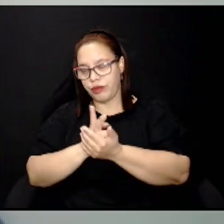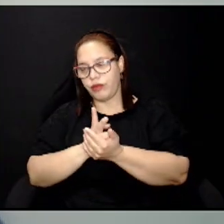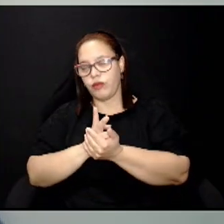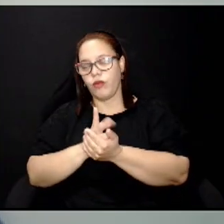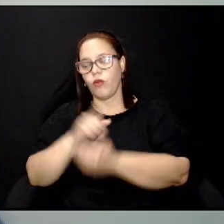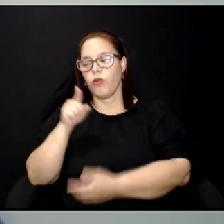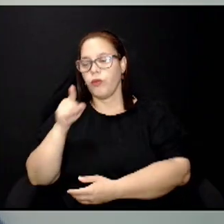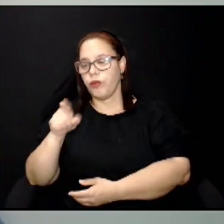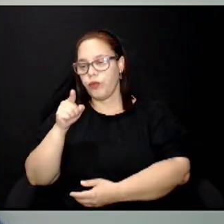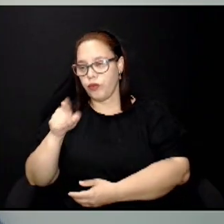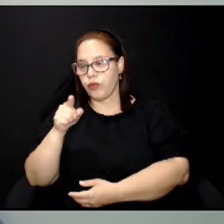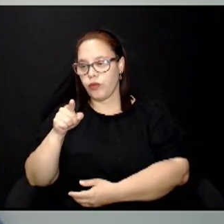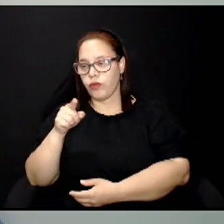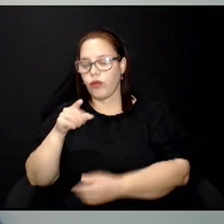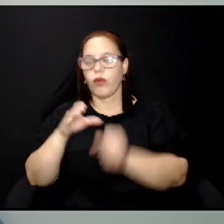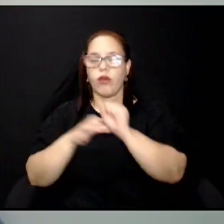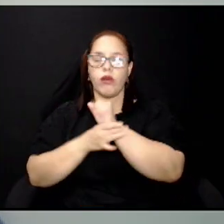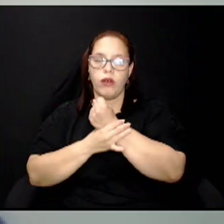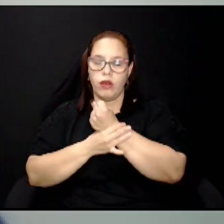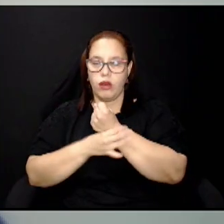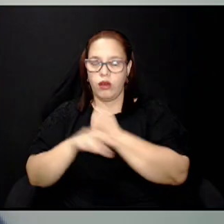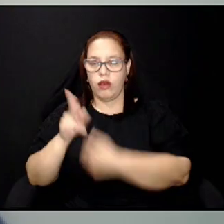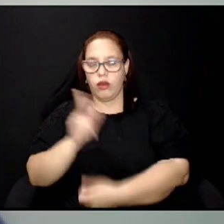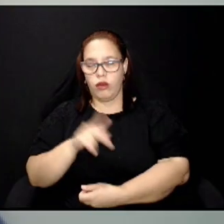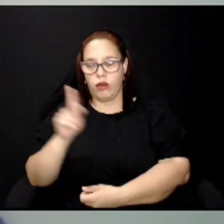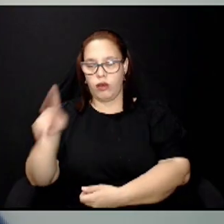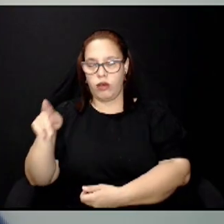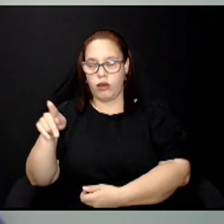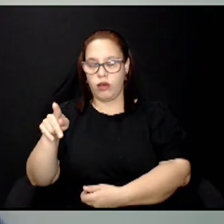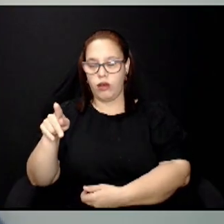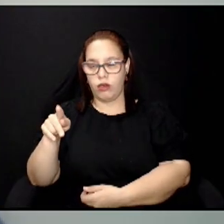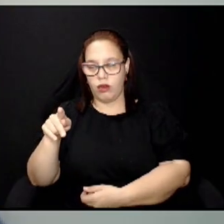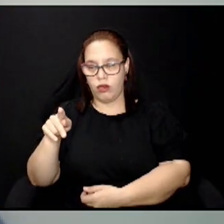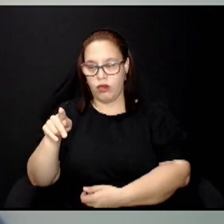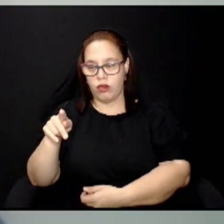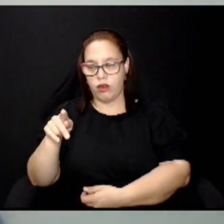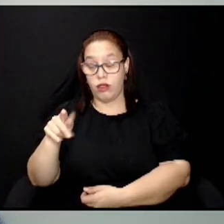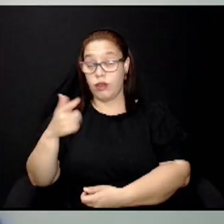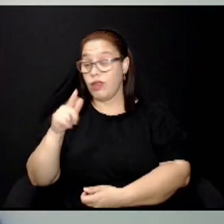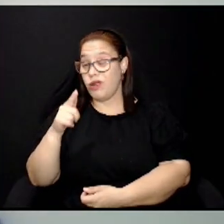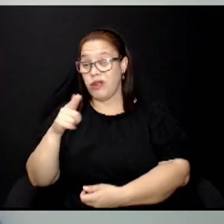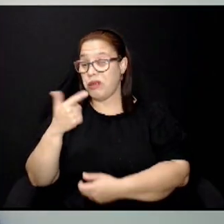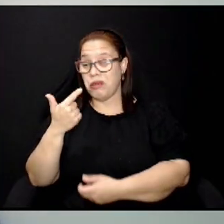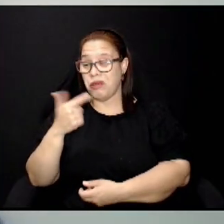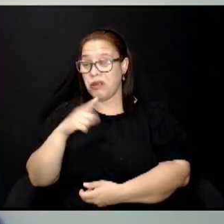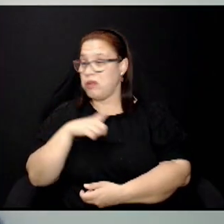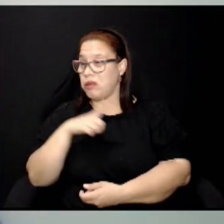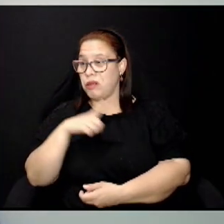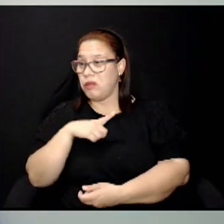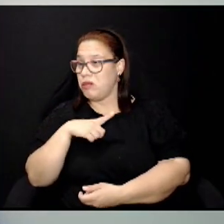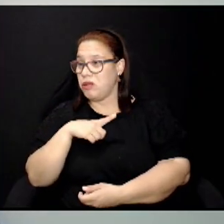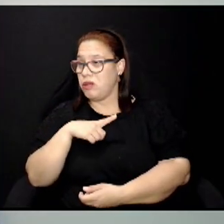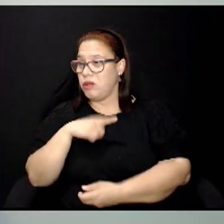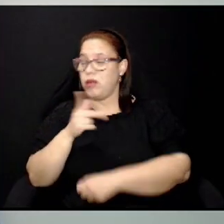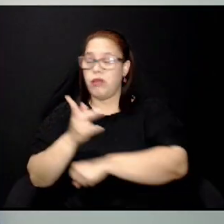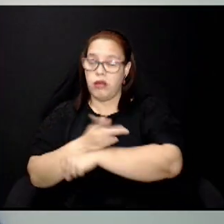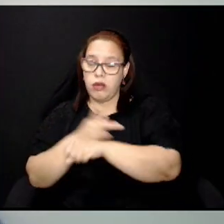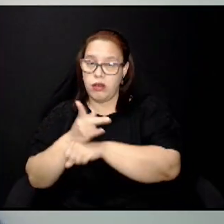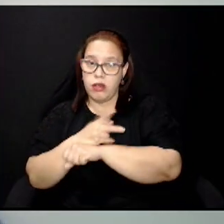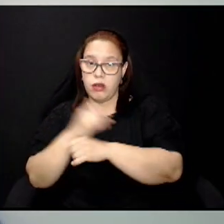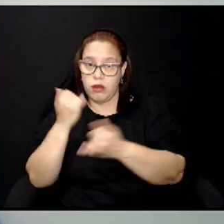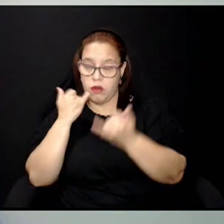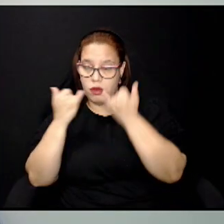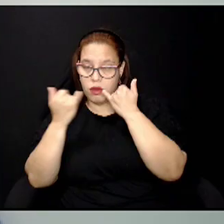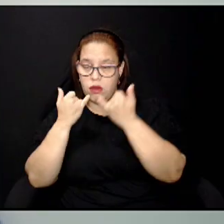um porto seguro para o professor, não que ele não tenha essas condições de procurar essa informação, mas a